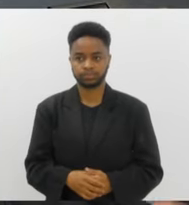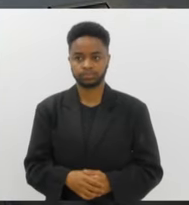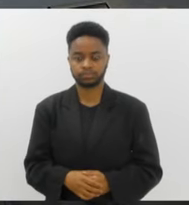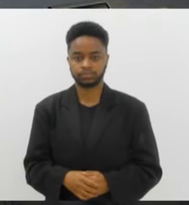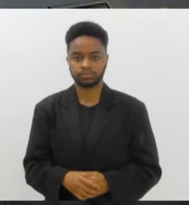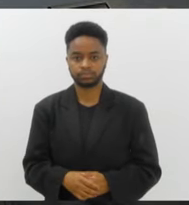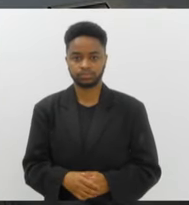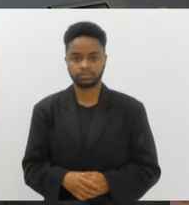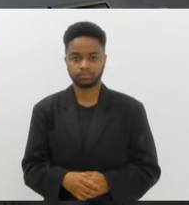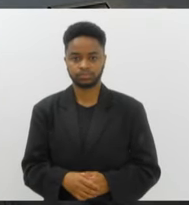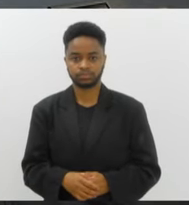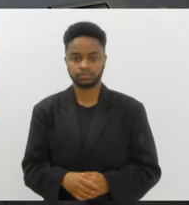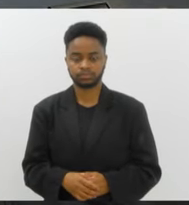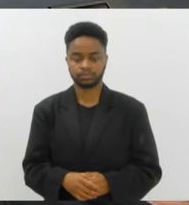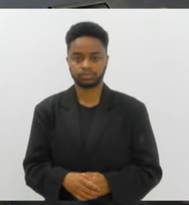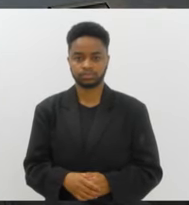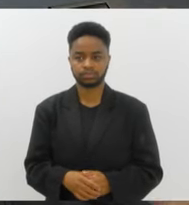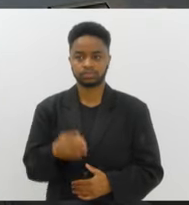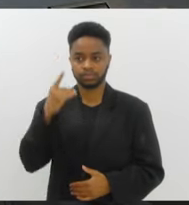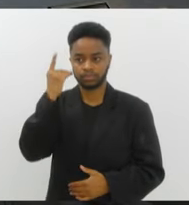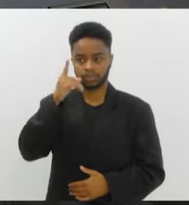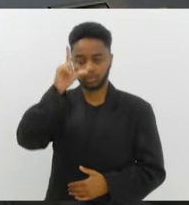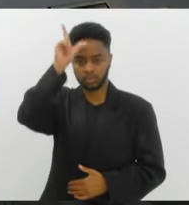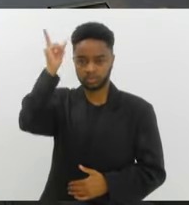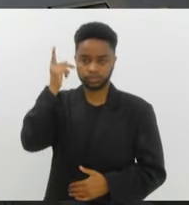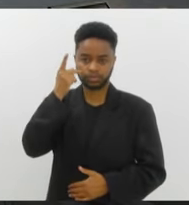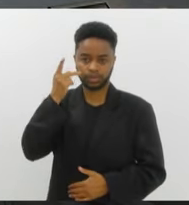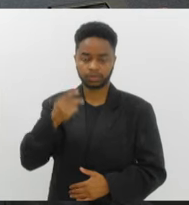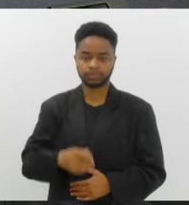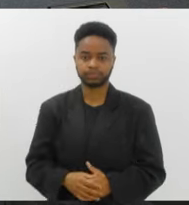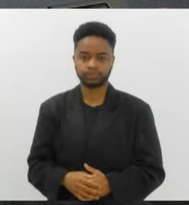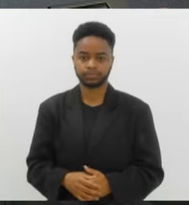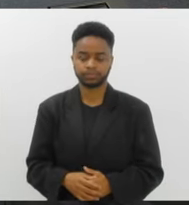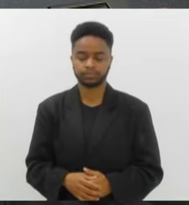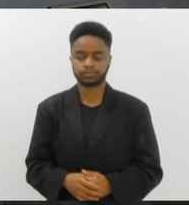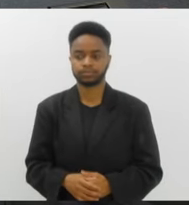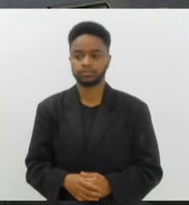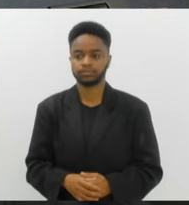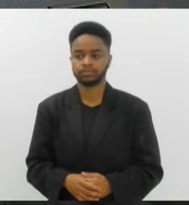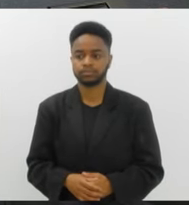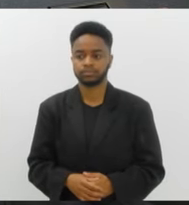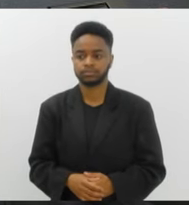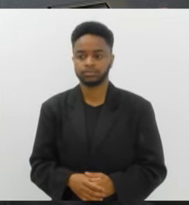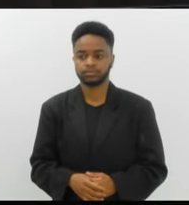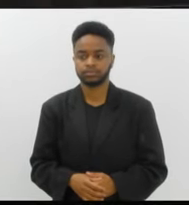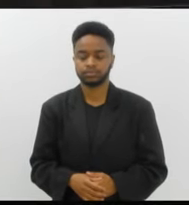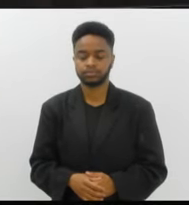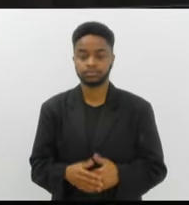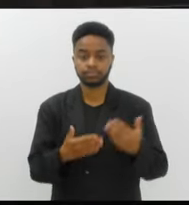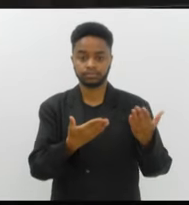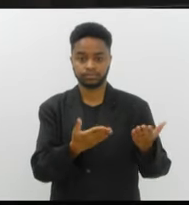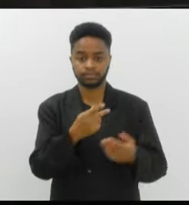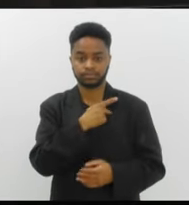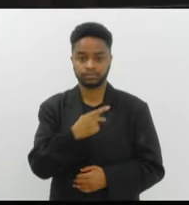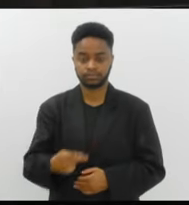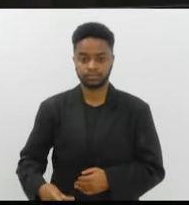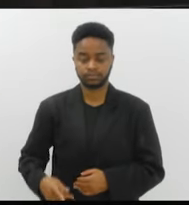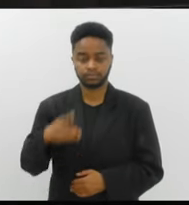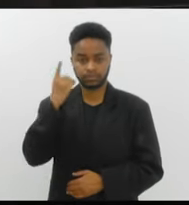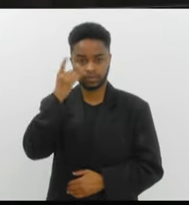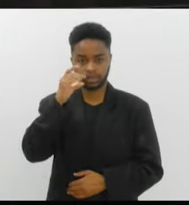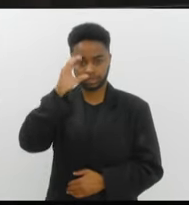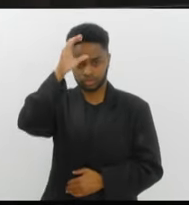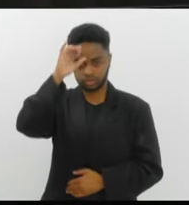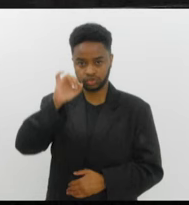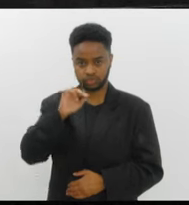Está deixando aqui a gratidão. Deputado Luiz Paulo, é com o senhor a palavra. Senhora presidente, deputada Tia